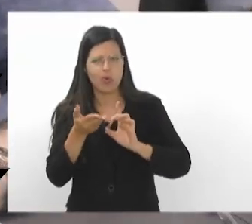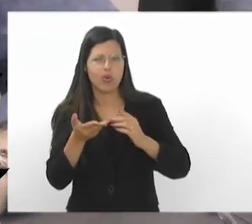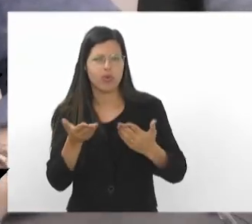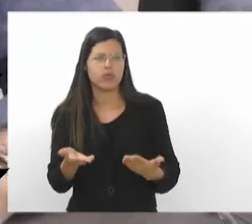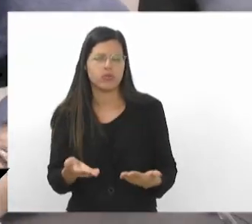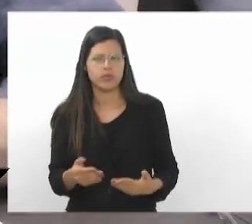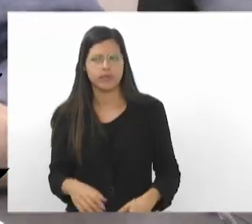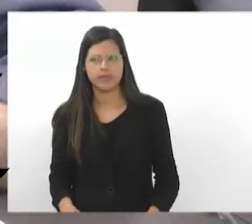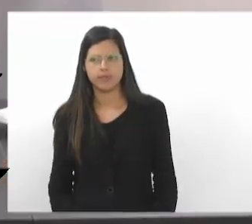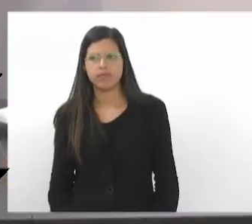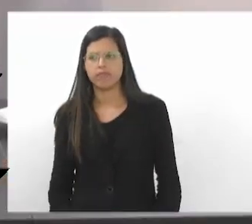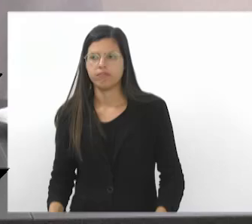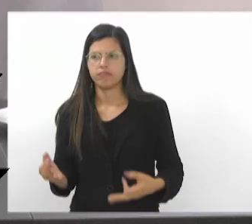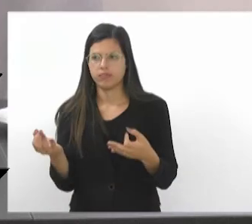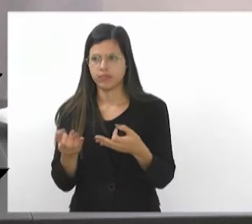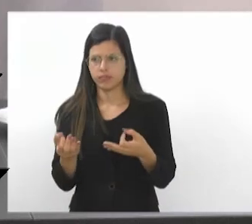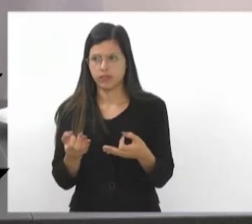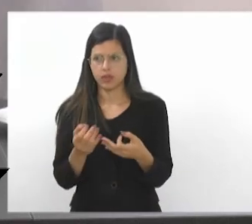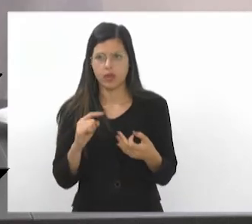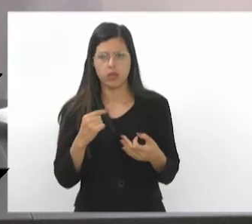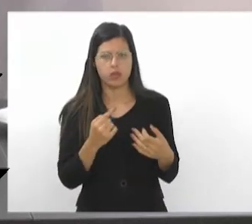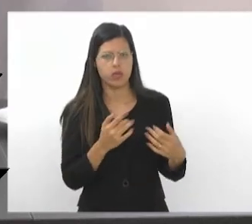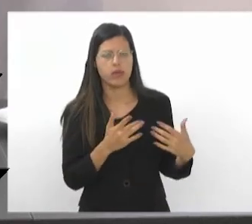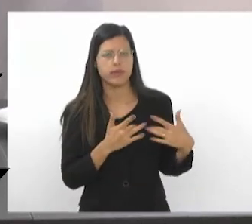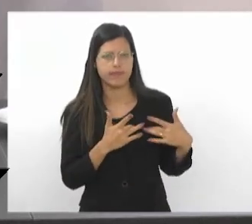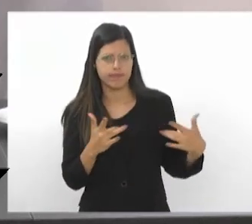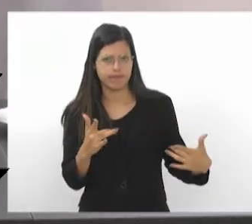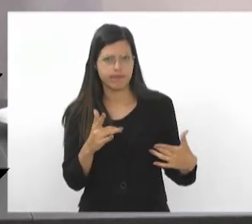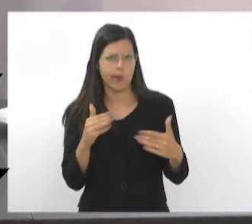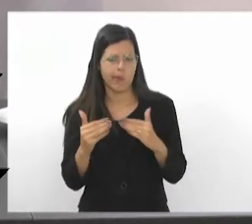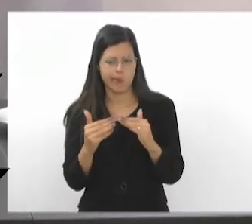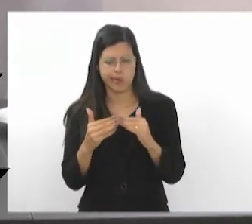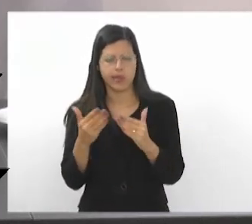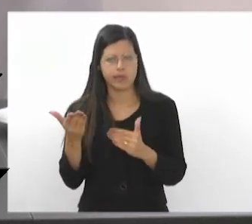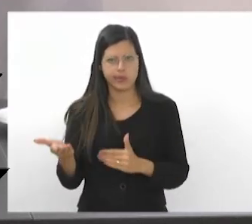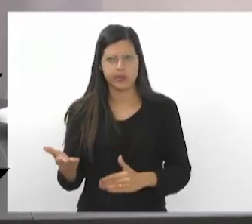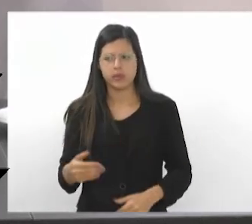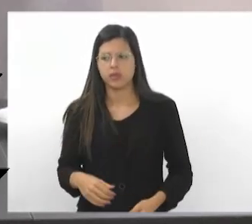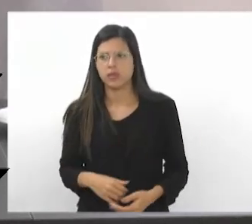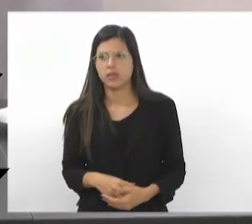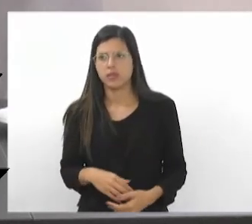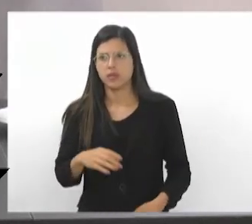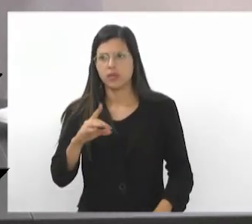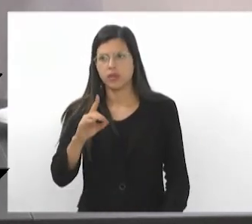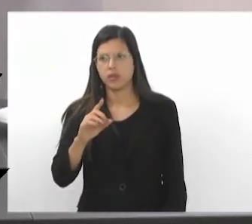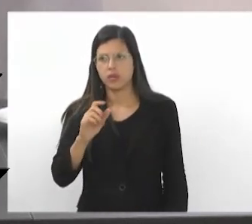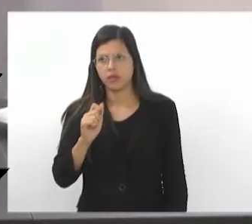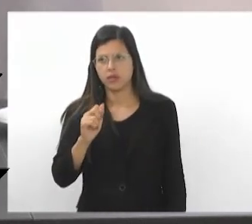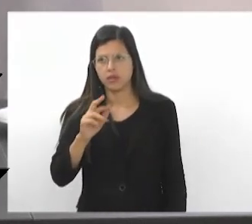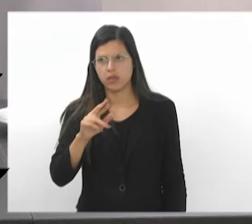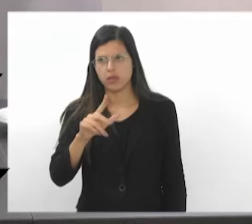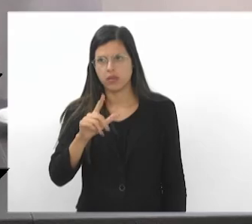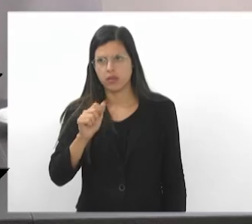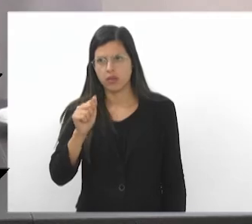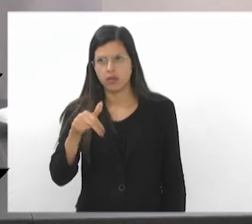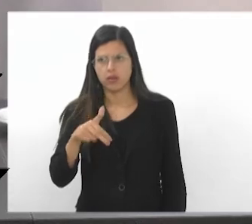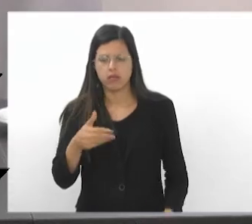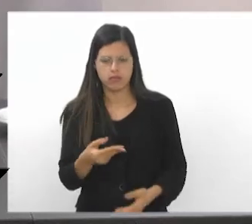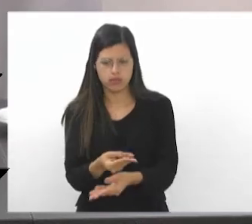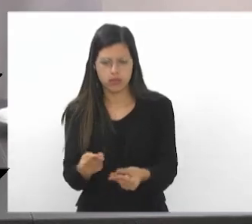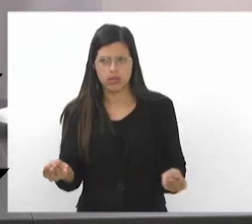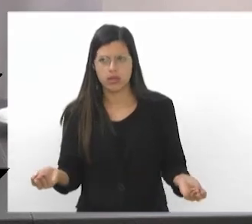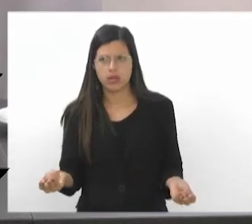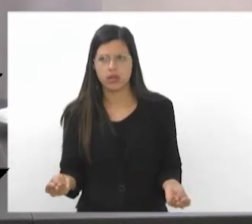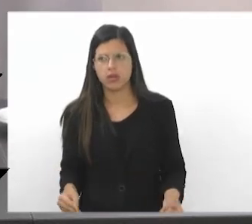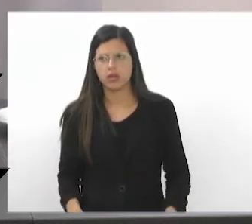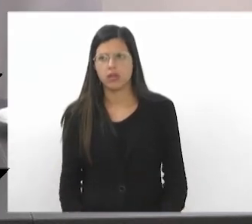fazer. Estamos solidários a Vossa Excelência. O Darlan está distribuiu já? Está distribuindo. Só um adendo daquilo